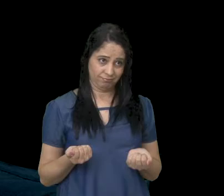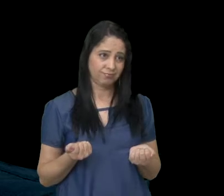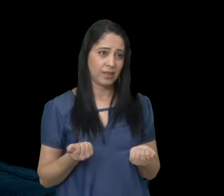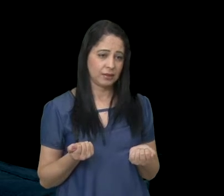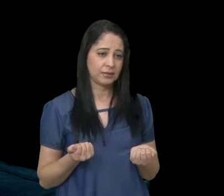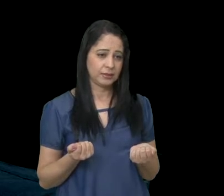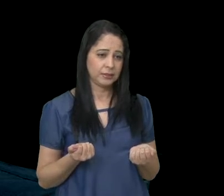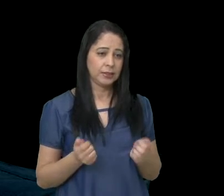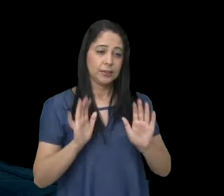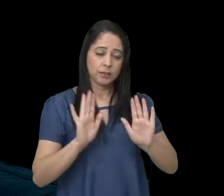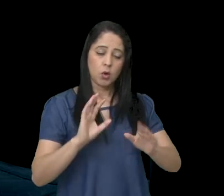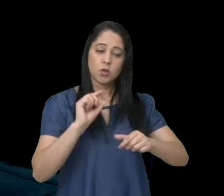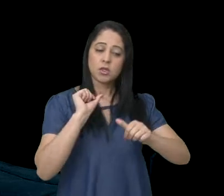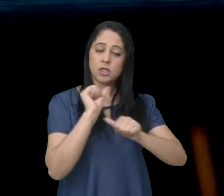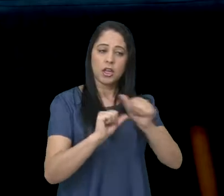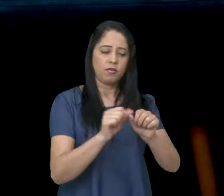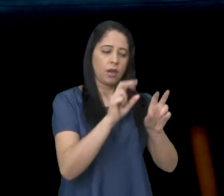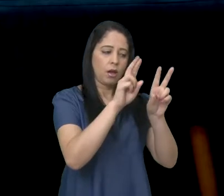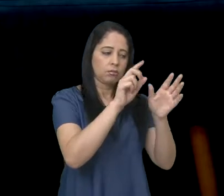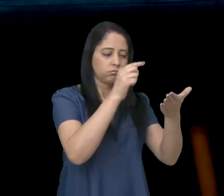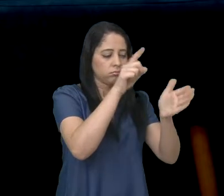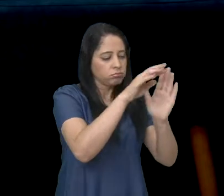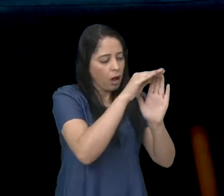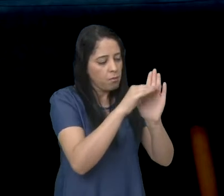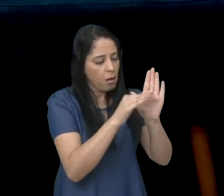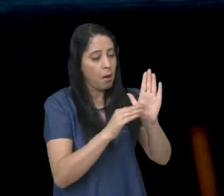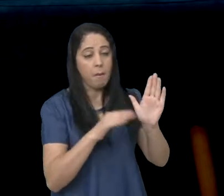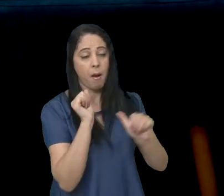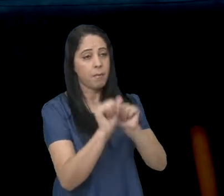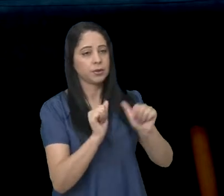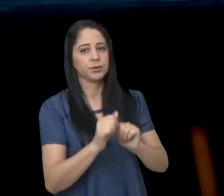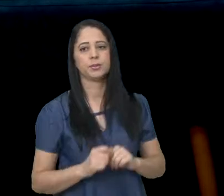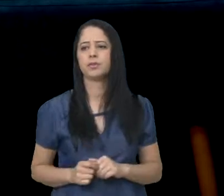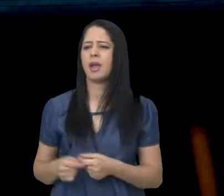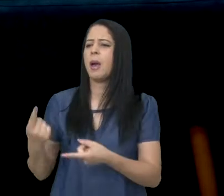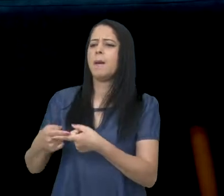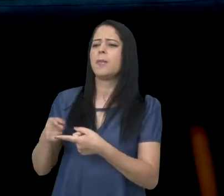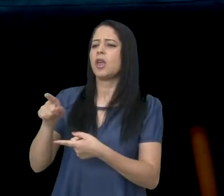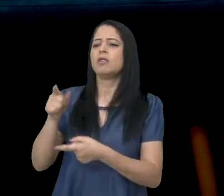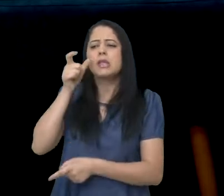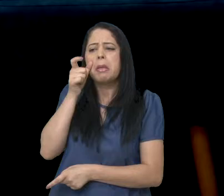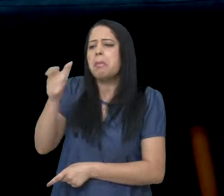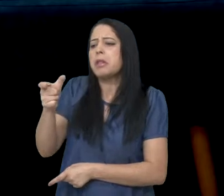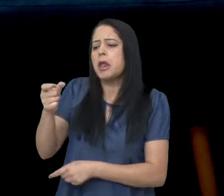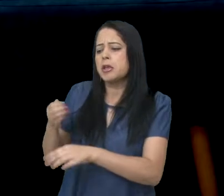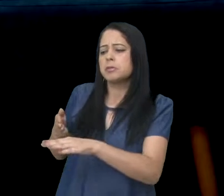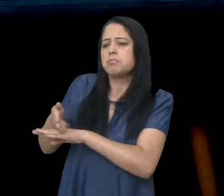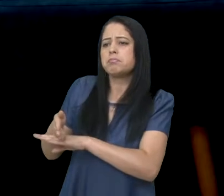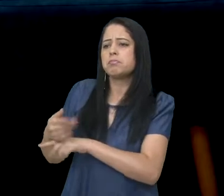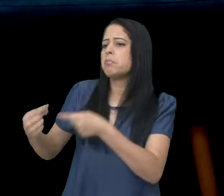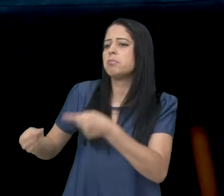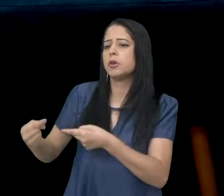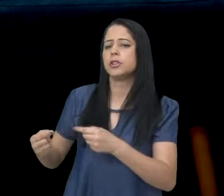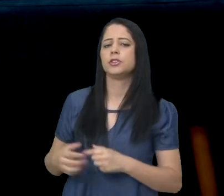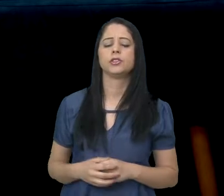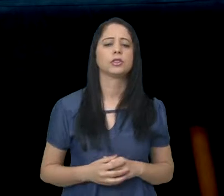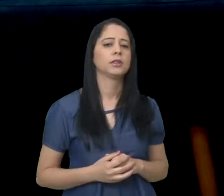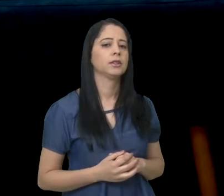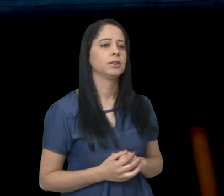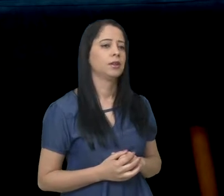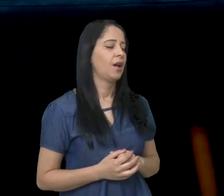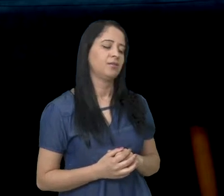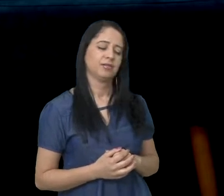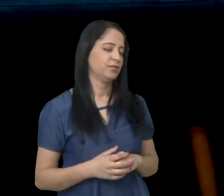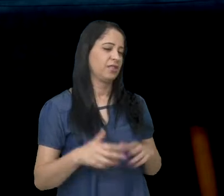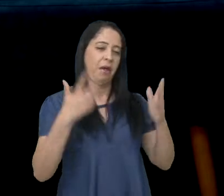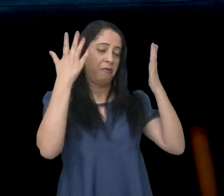conjunto de mudanças. Amélia, o que despertou seu desejo pela política? Olha, foi